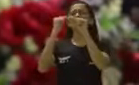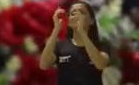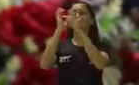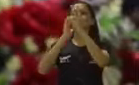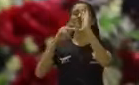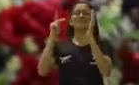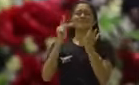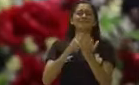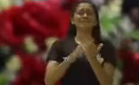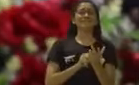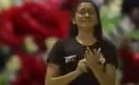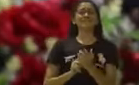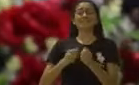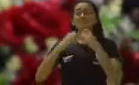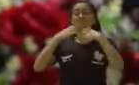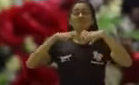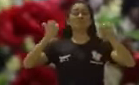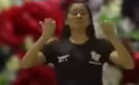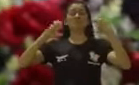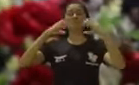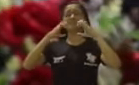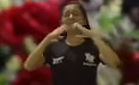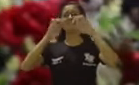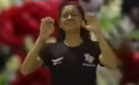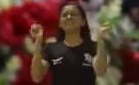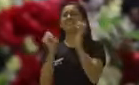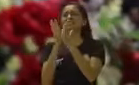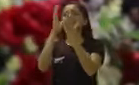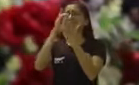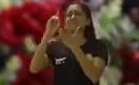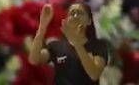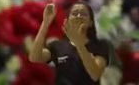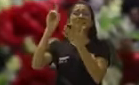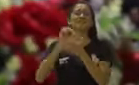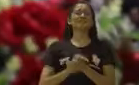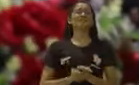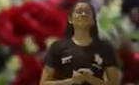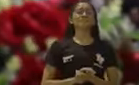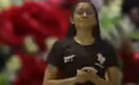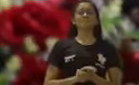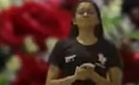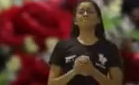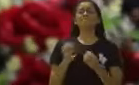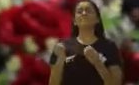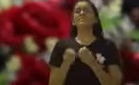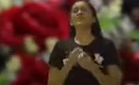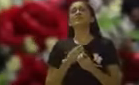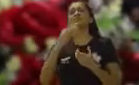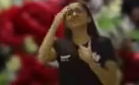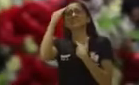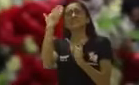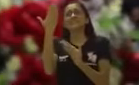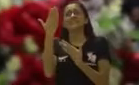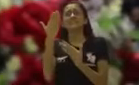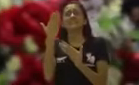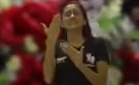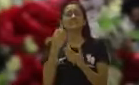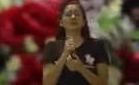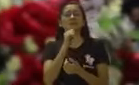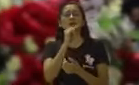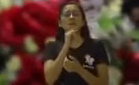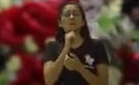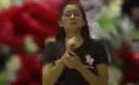não reproduzem Jesus, não exalam o perfume de Jesus, não expressam o caráter de Jesus,